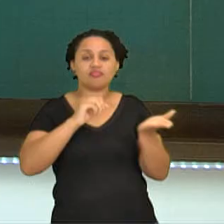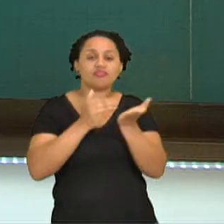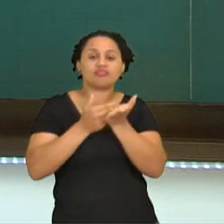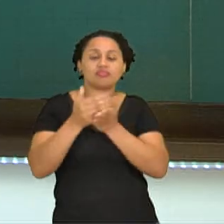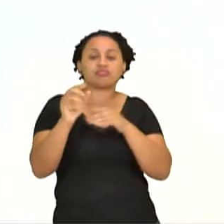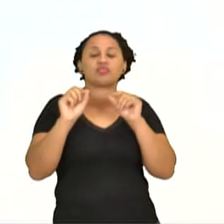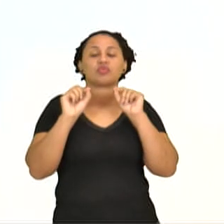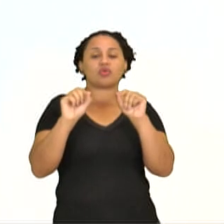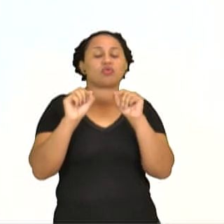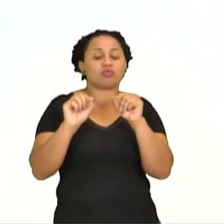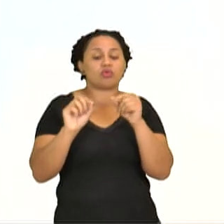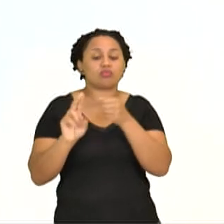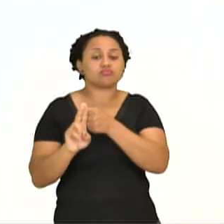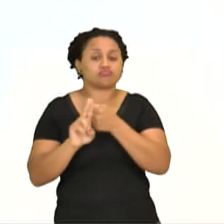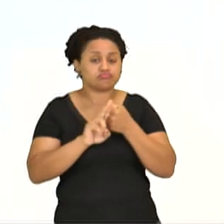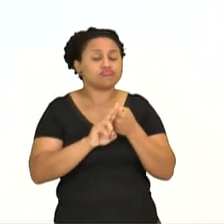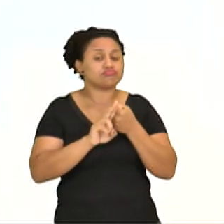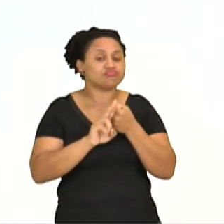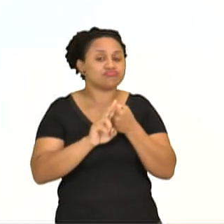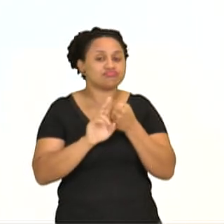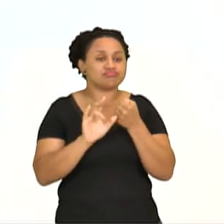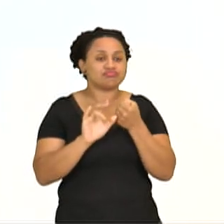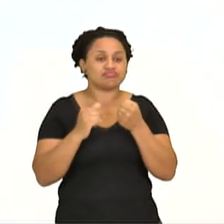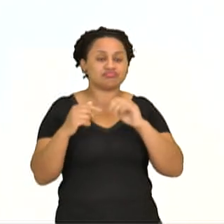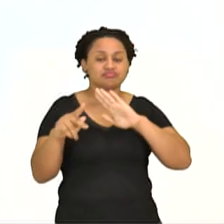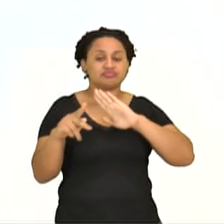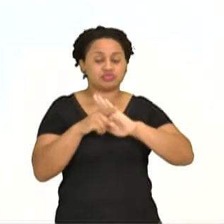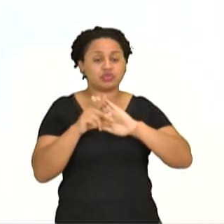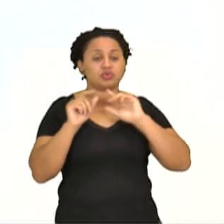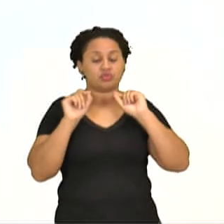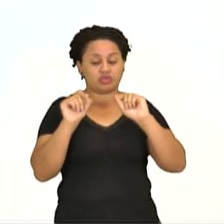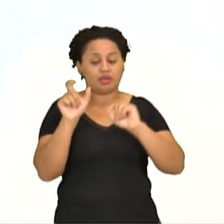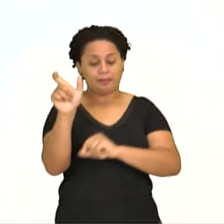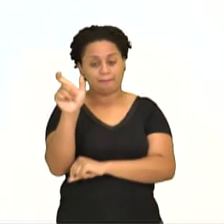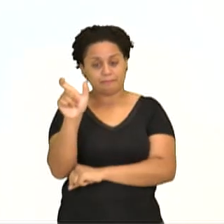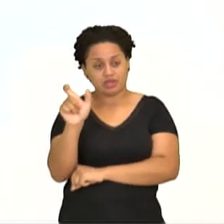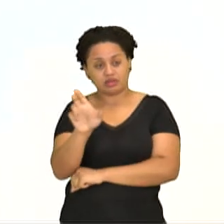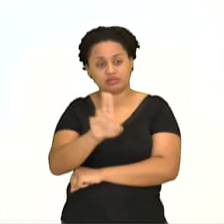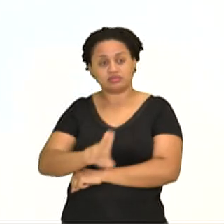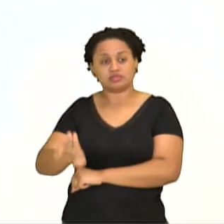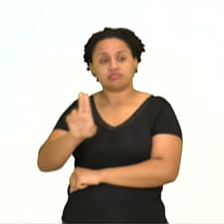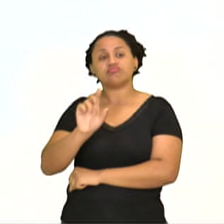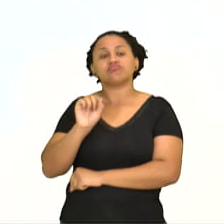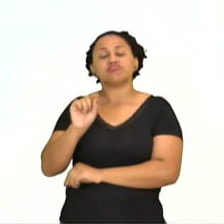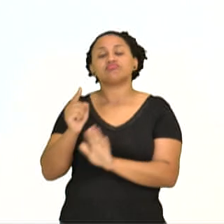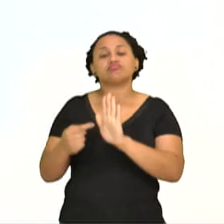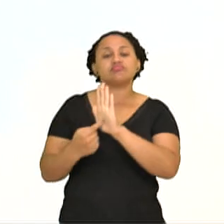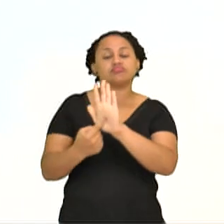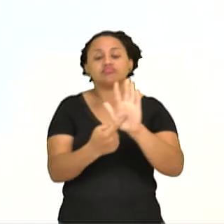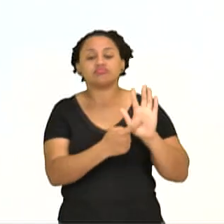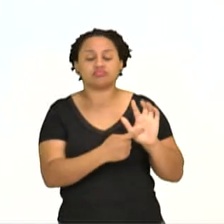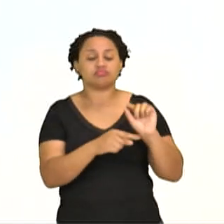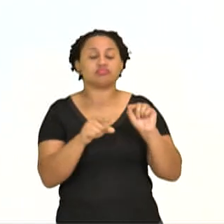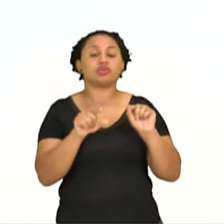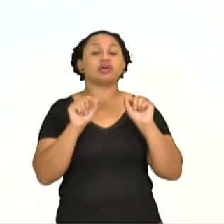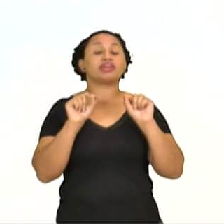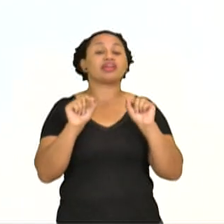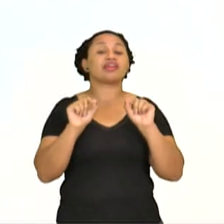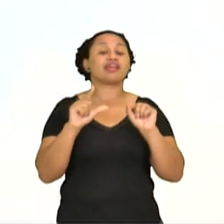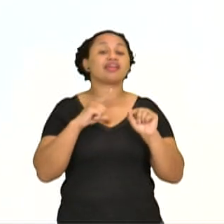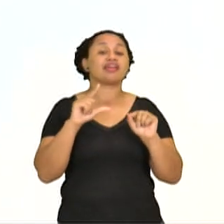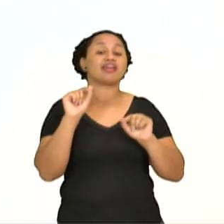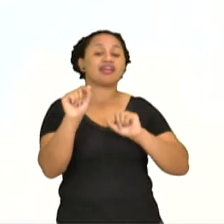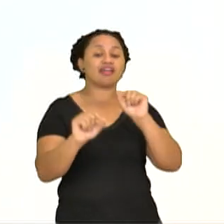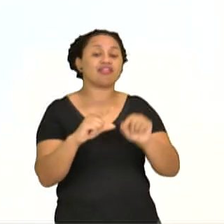os pronomes possessivos. Eles são palavras utilizadas para indicarmos posse sobre